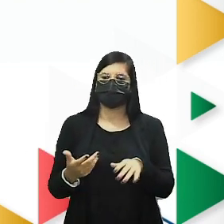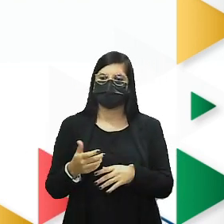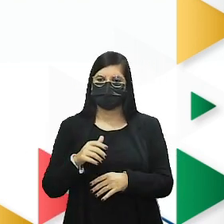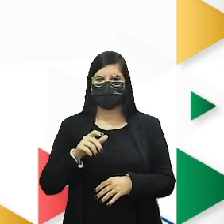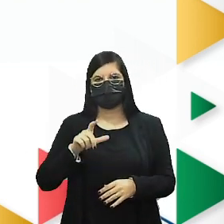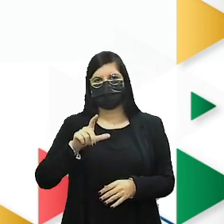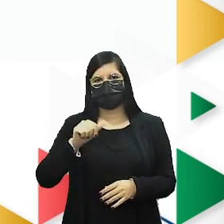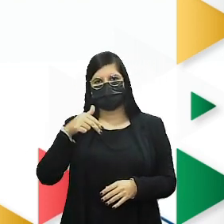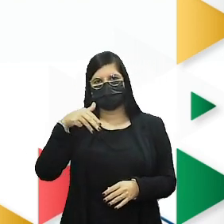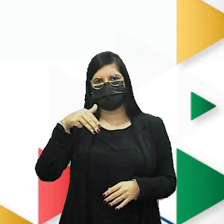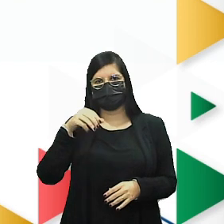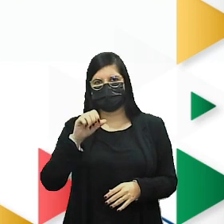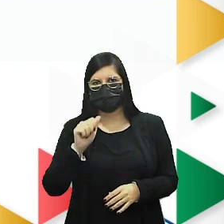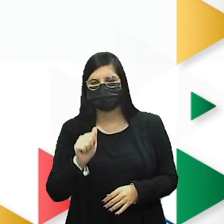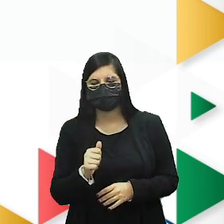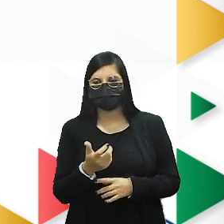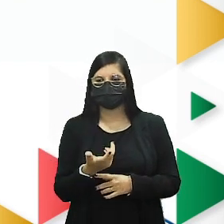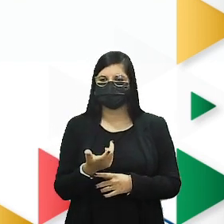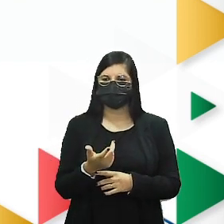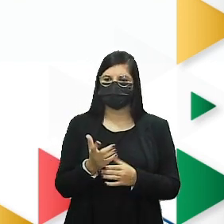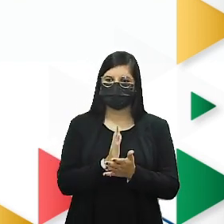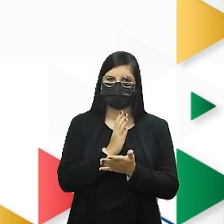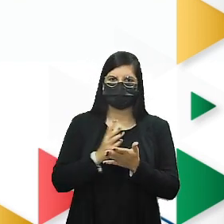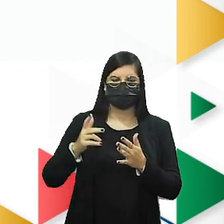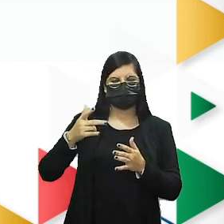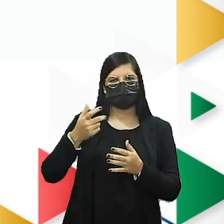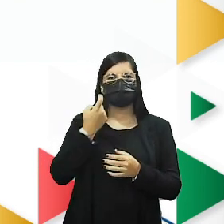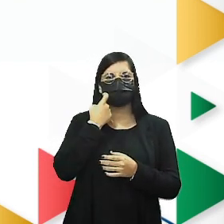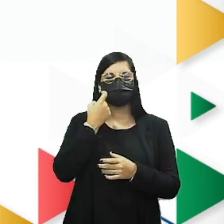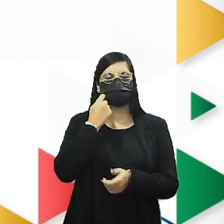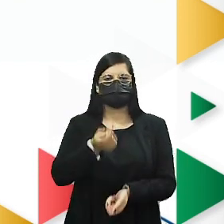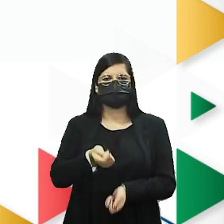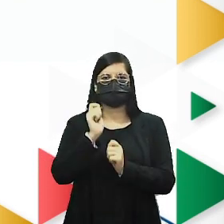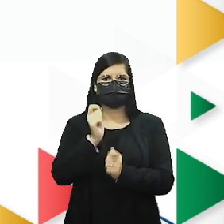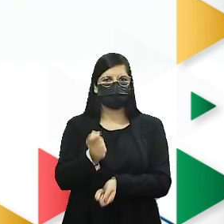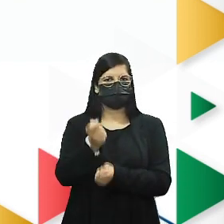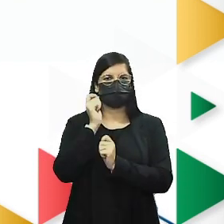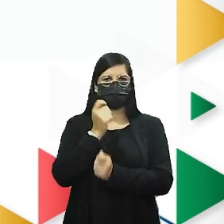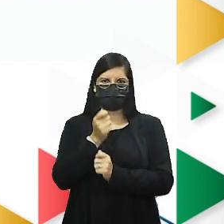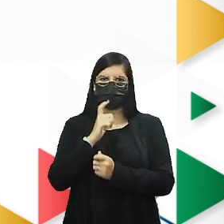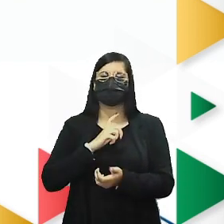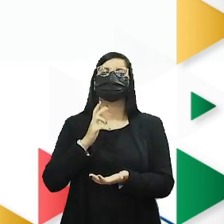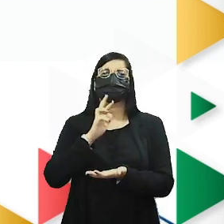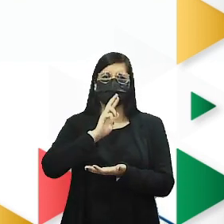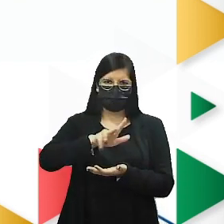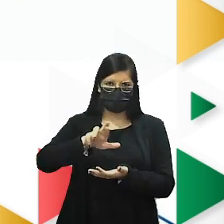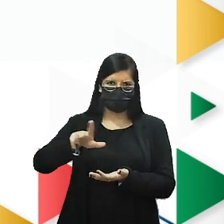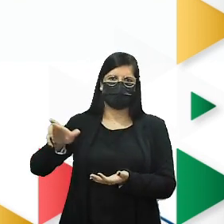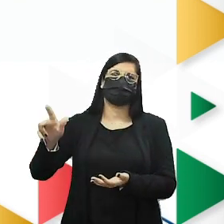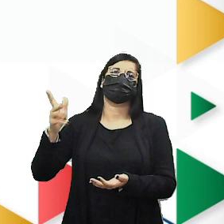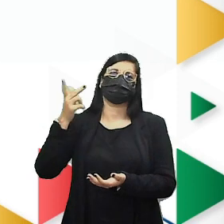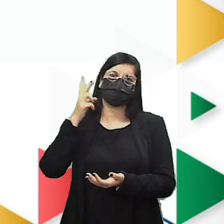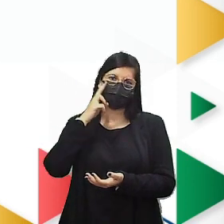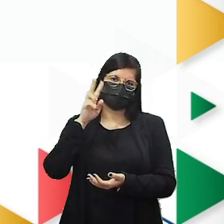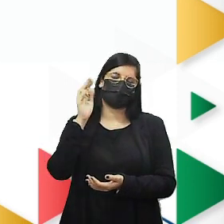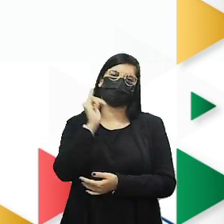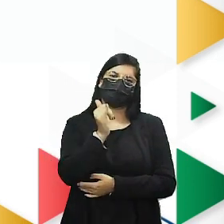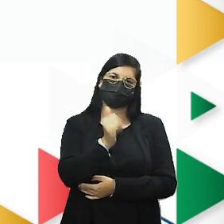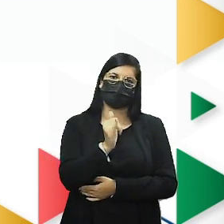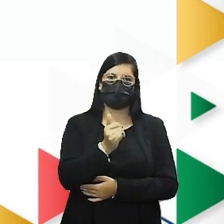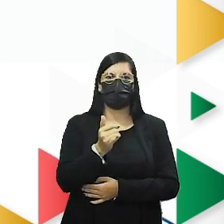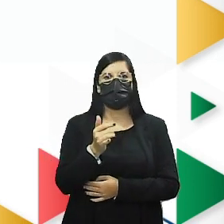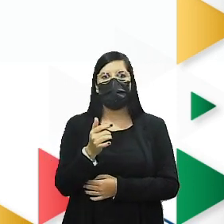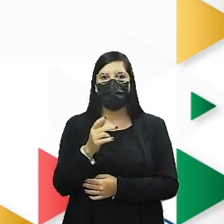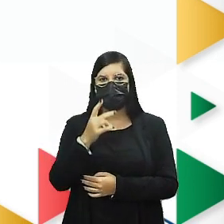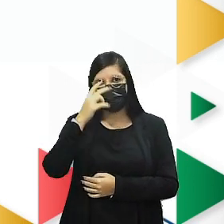a gente vai ver depois, né? Também tem de pescadores, a gente costuma dizer que tem muita história para contar, né? Que eles já viram, principalmente